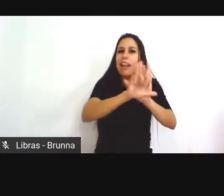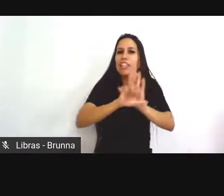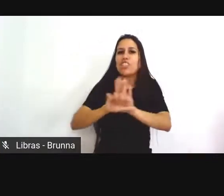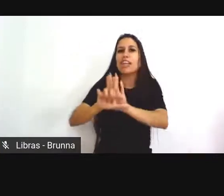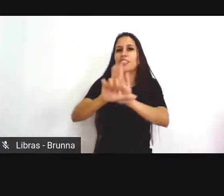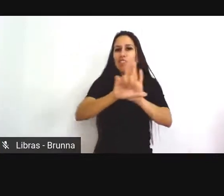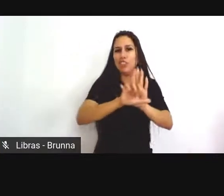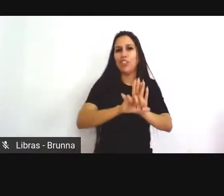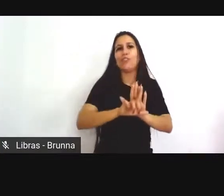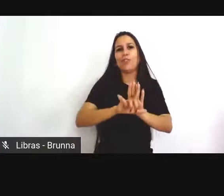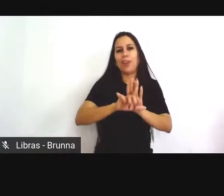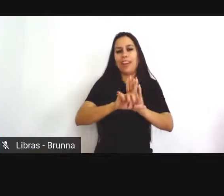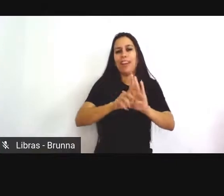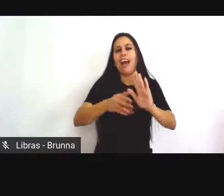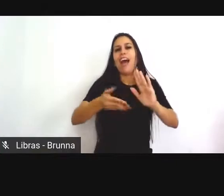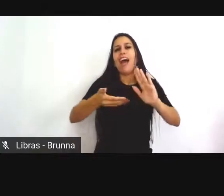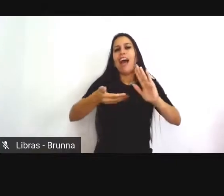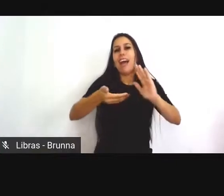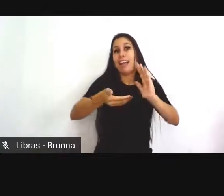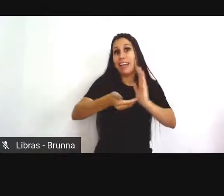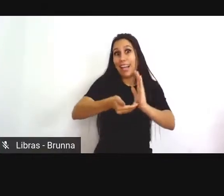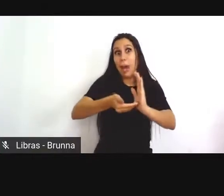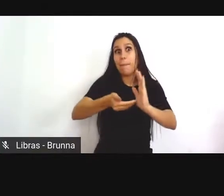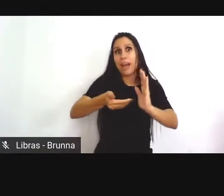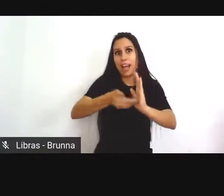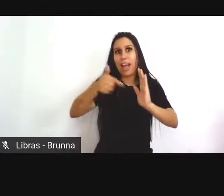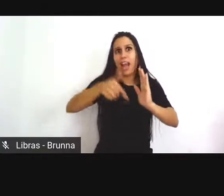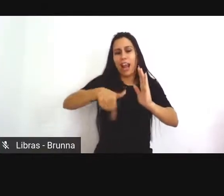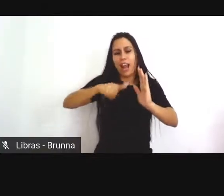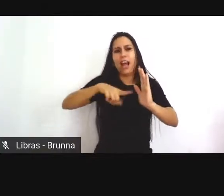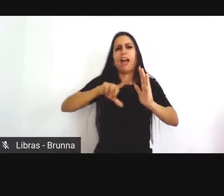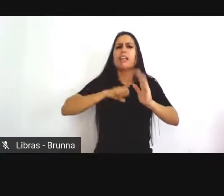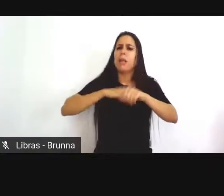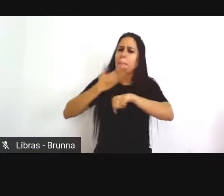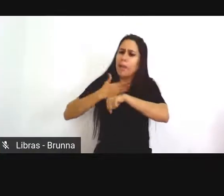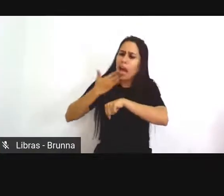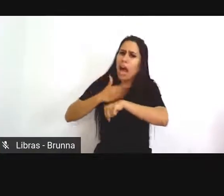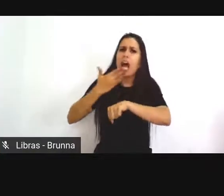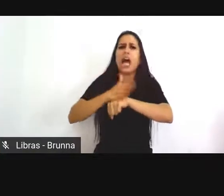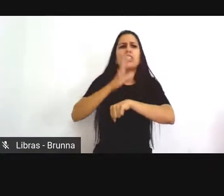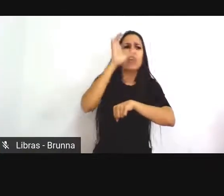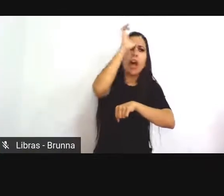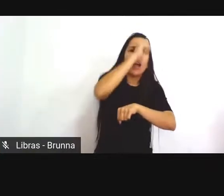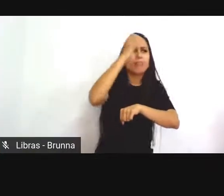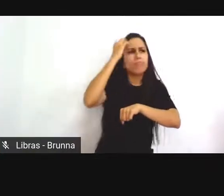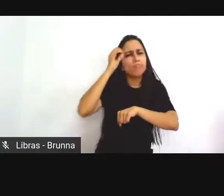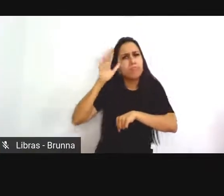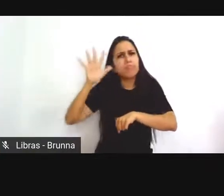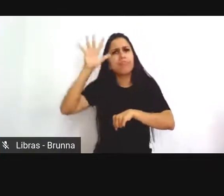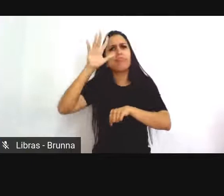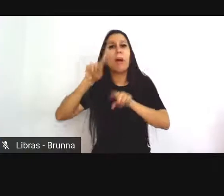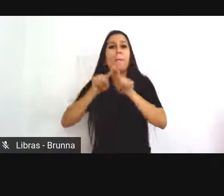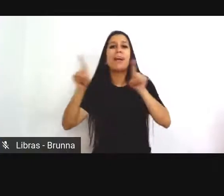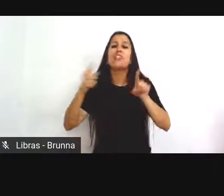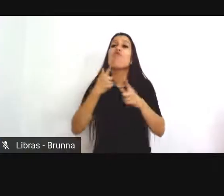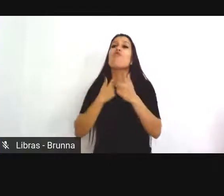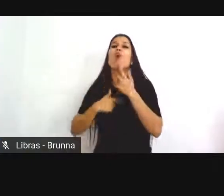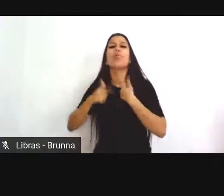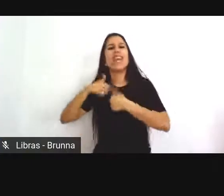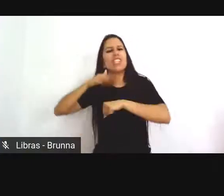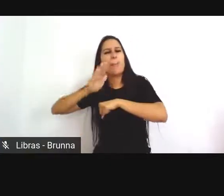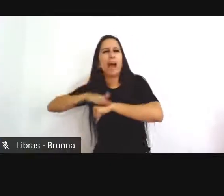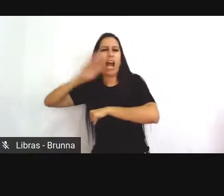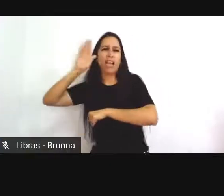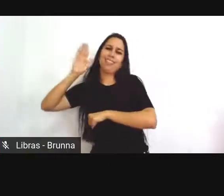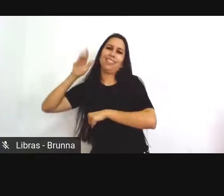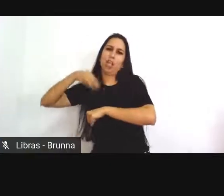disso, né? O pré-acadêmico, o prático acadêmico. Não é tanto assim, depende